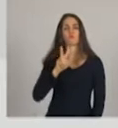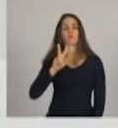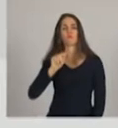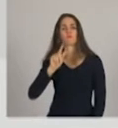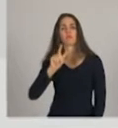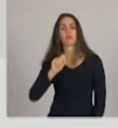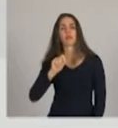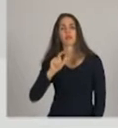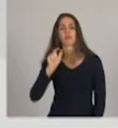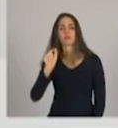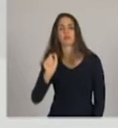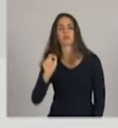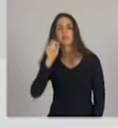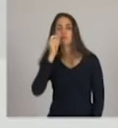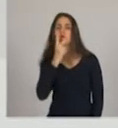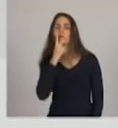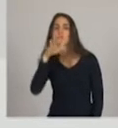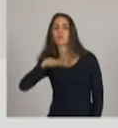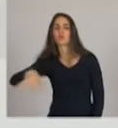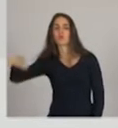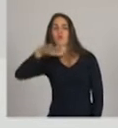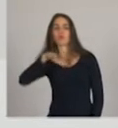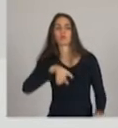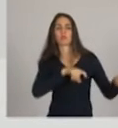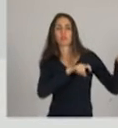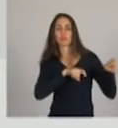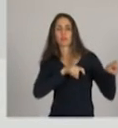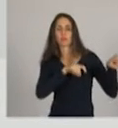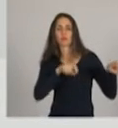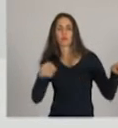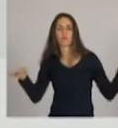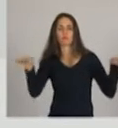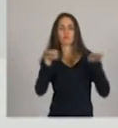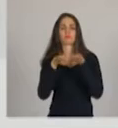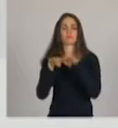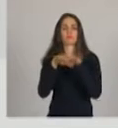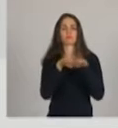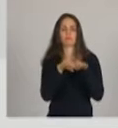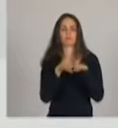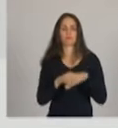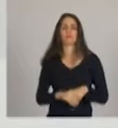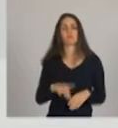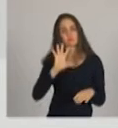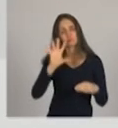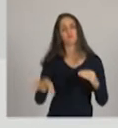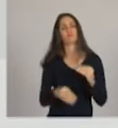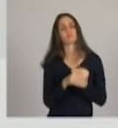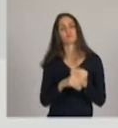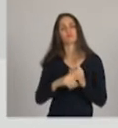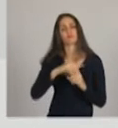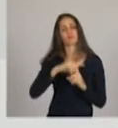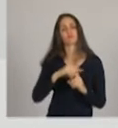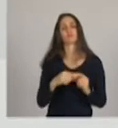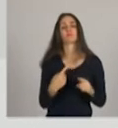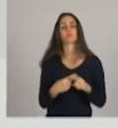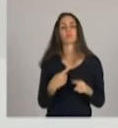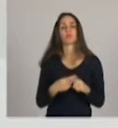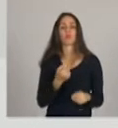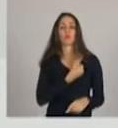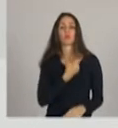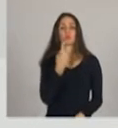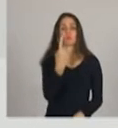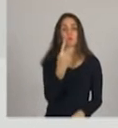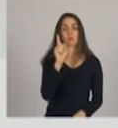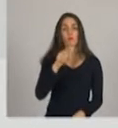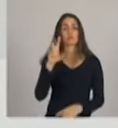entre a Grande Vitória e o interior. Então, essa é a emenda que foi acolhida, porque a emenda número 1, ele